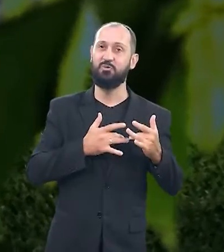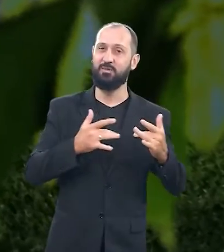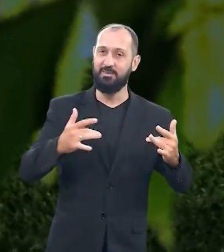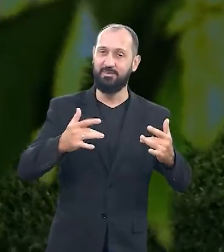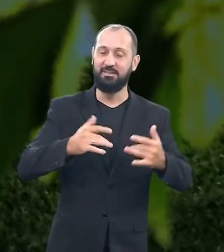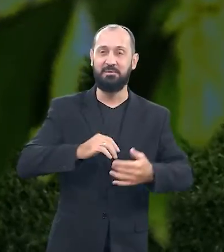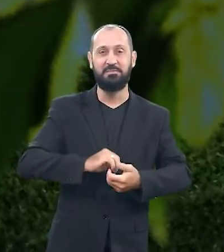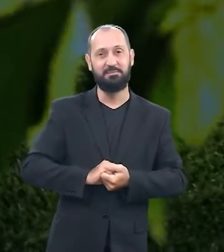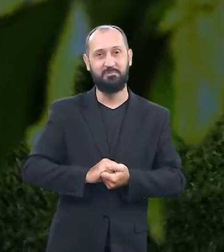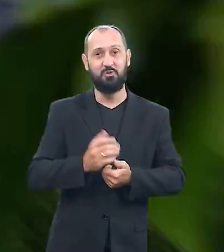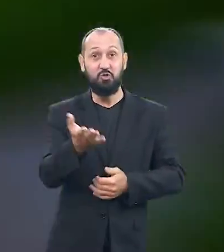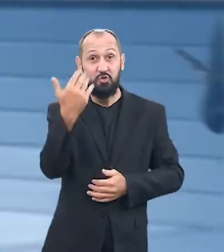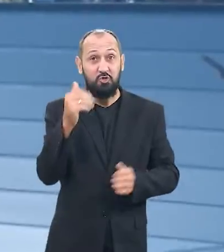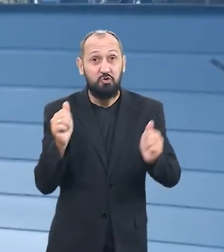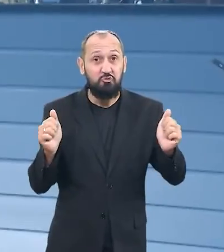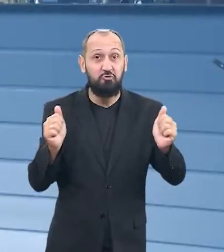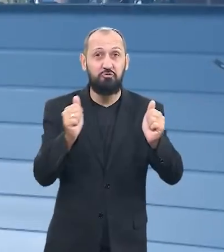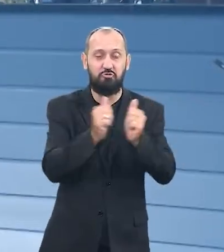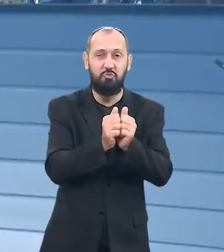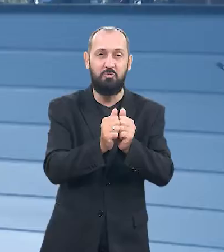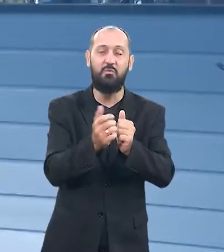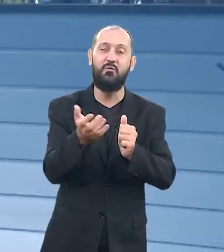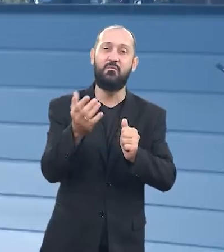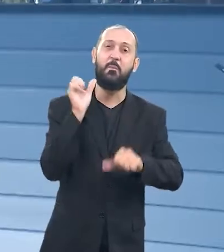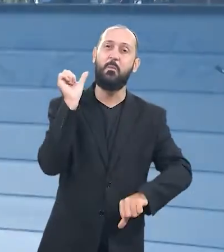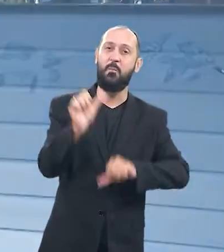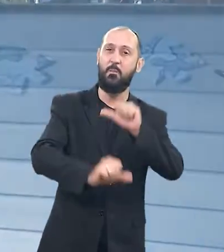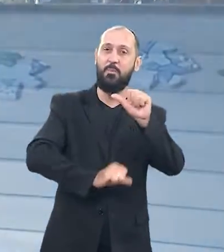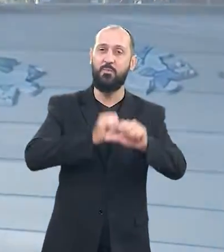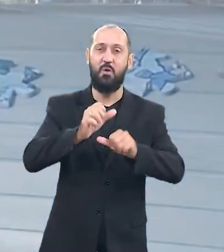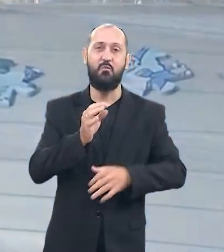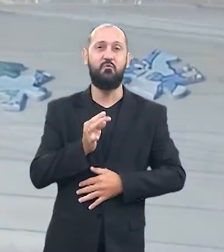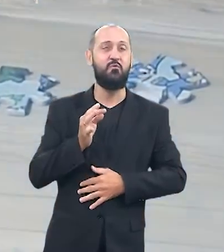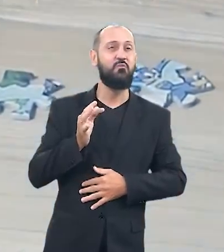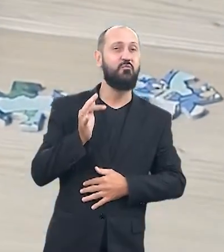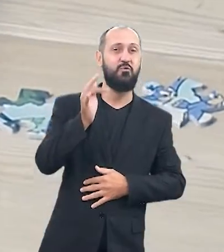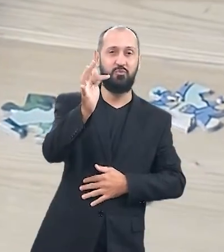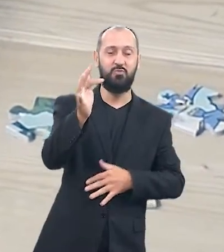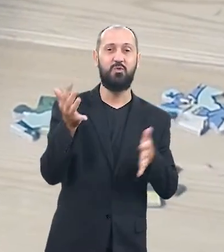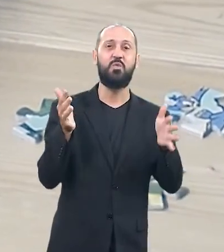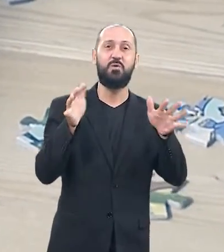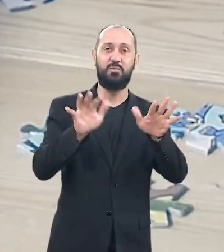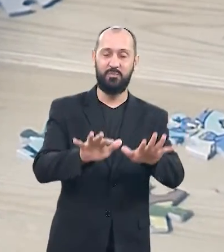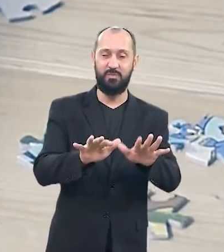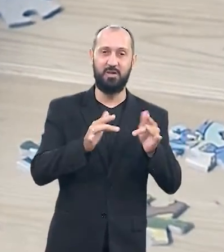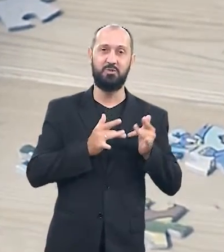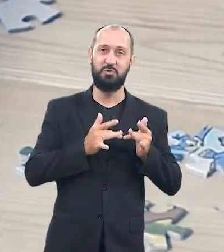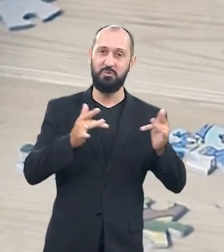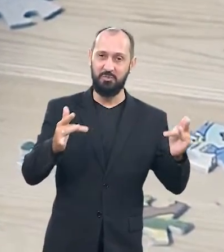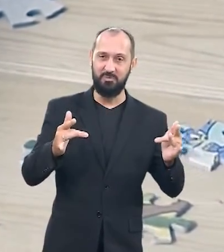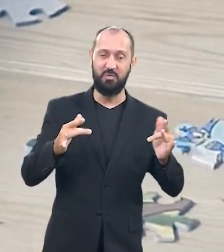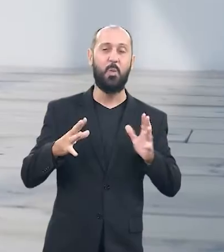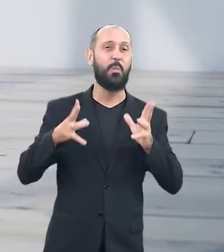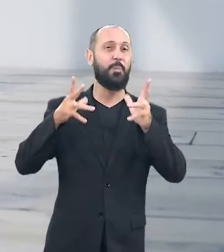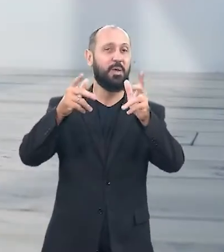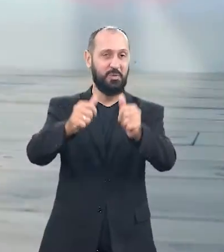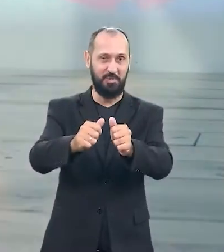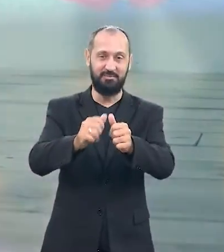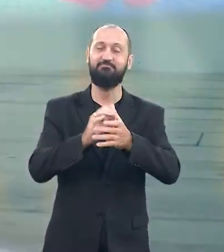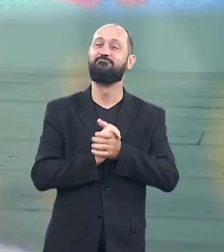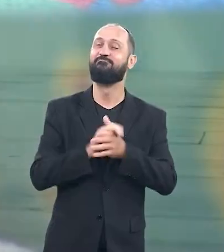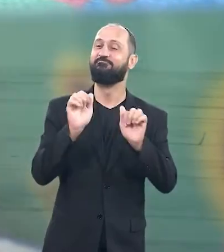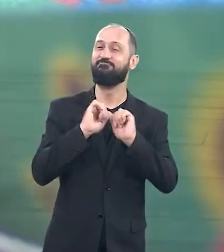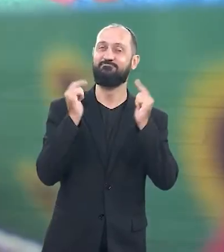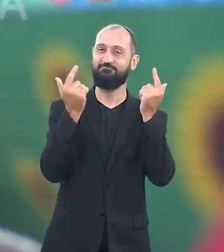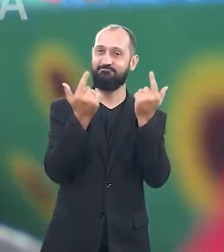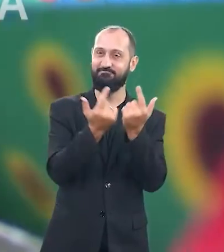a solidariedade. Juntos, vamos construir um futuro mais inclusivo e solidário para